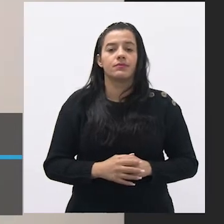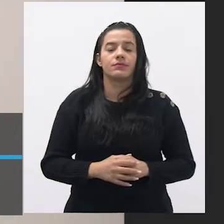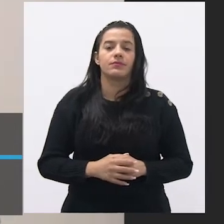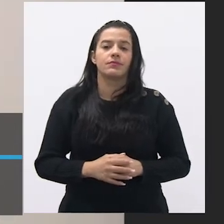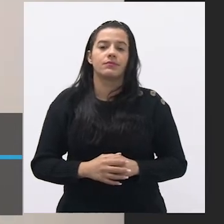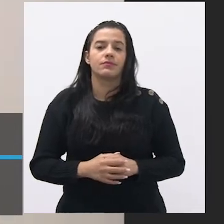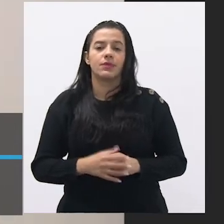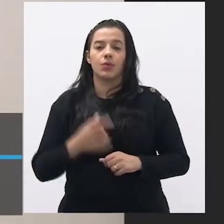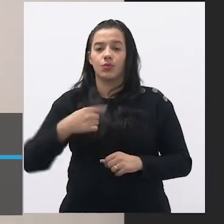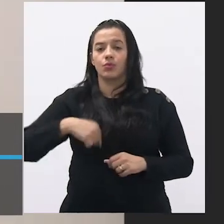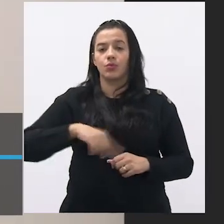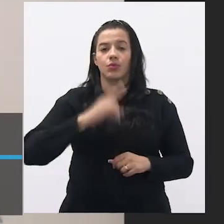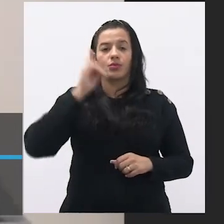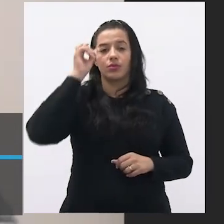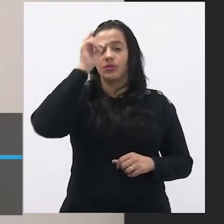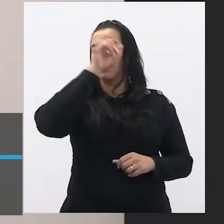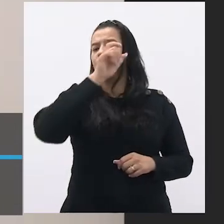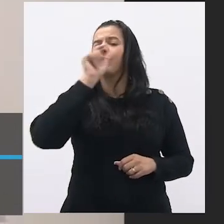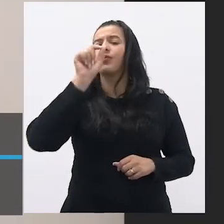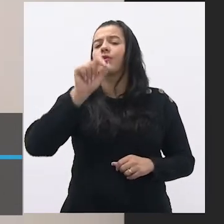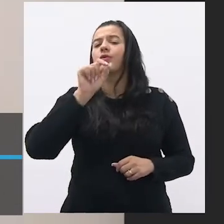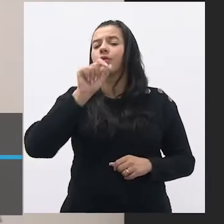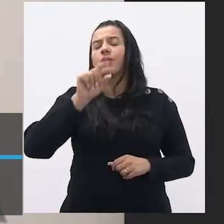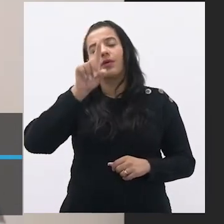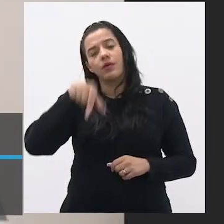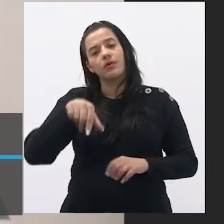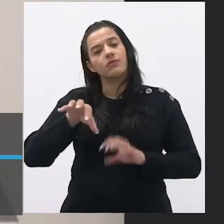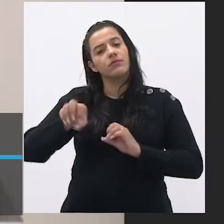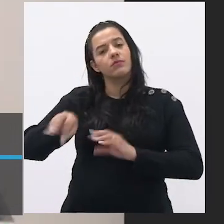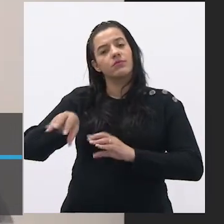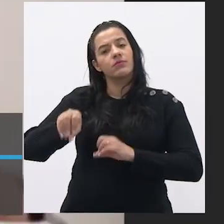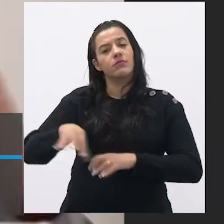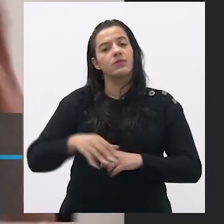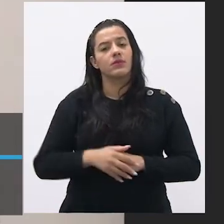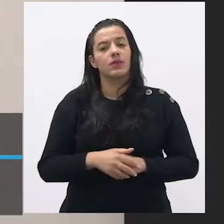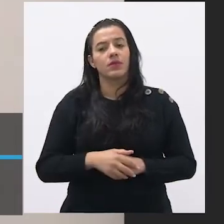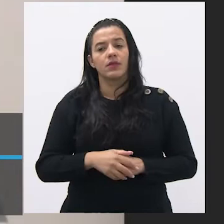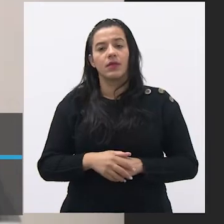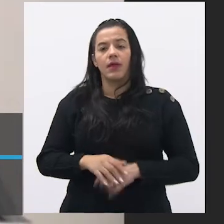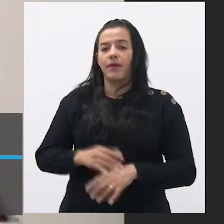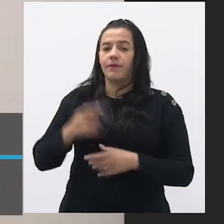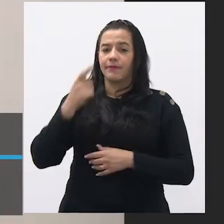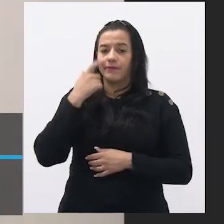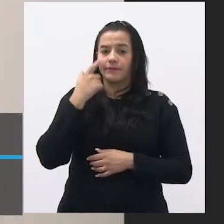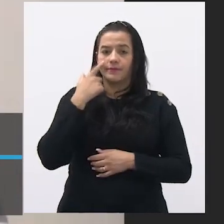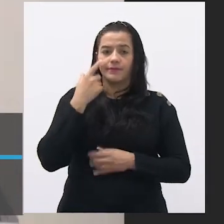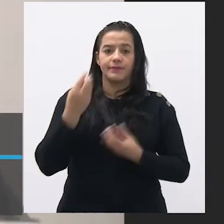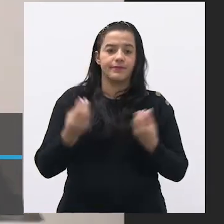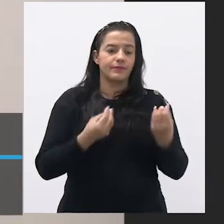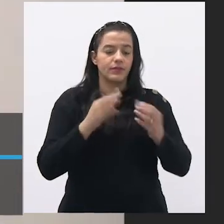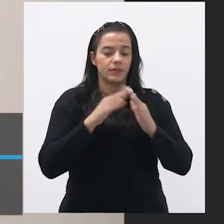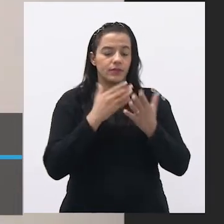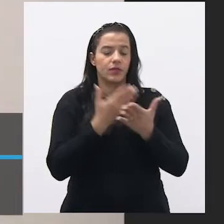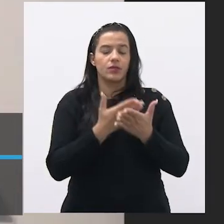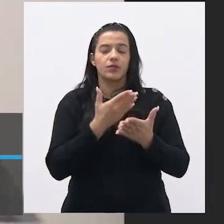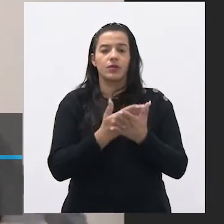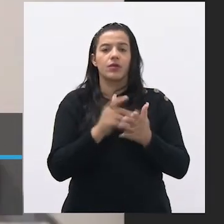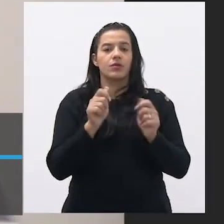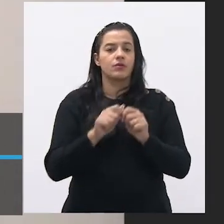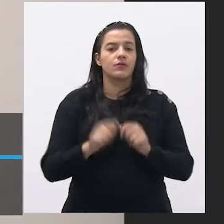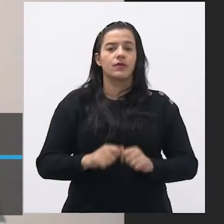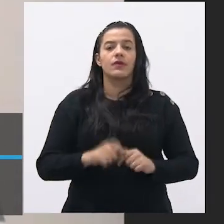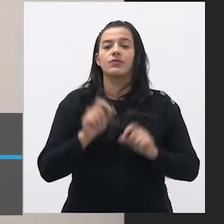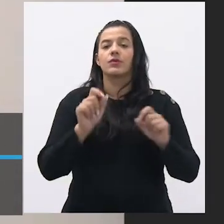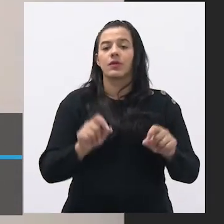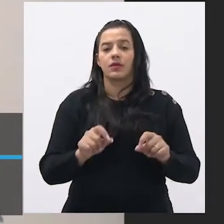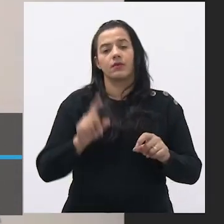grande desafio é ensinar. É a nossa maior missão, né? Se você perguntar, né, que a gente faz na escola? A gente ensina. E para que a